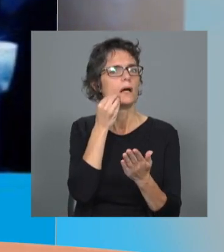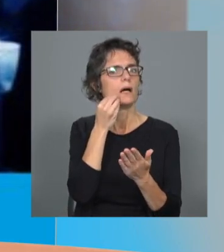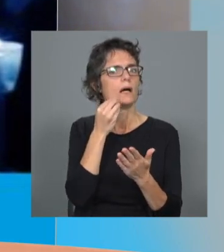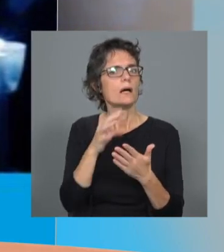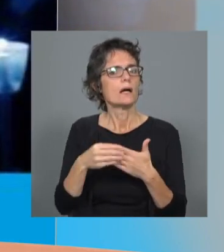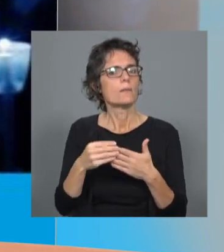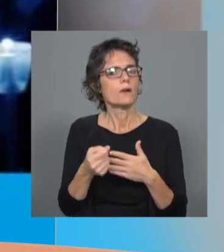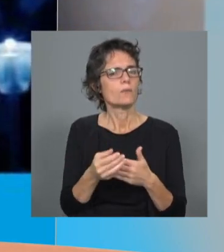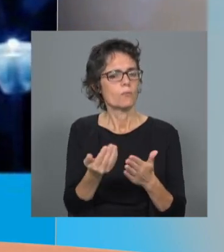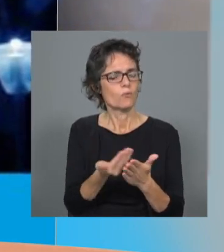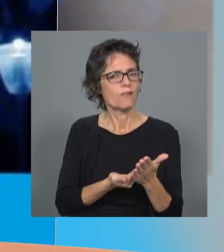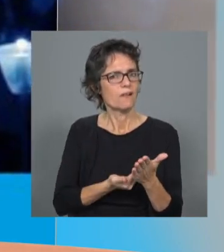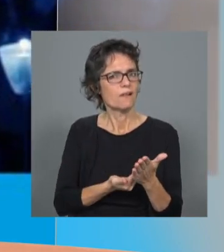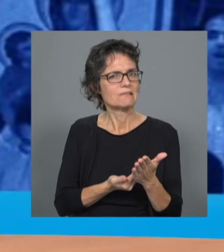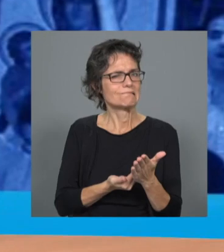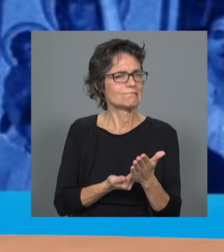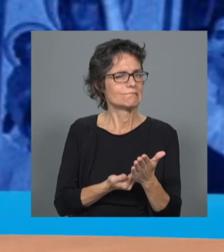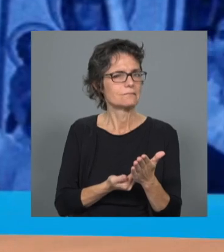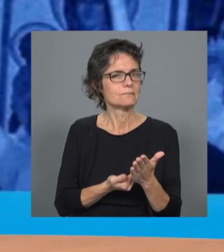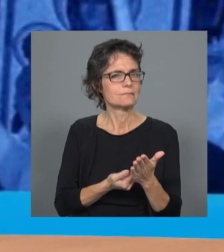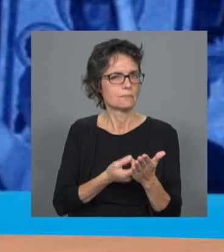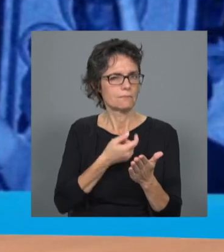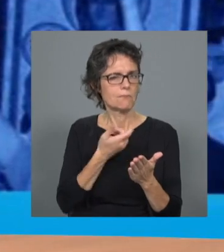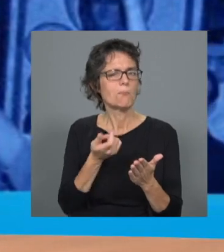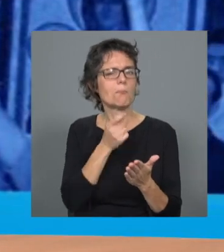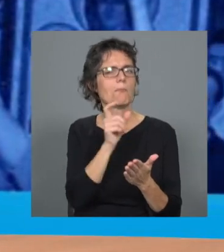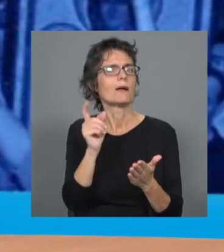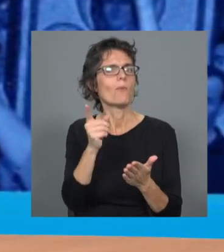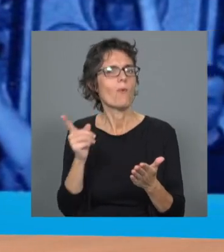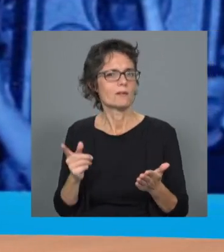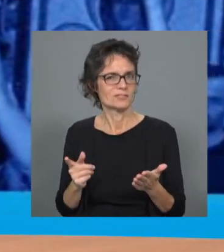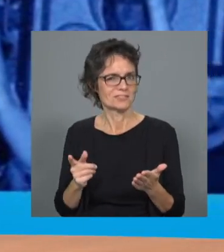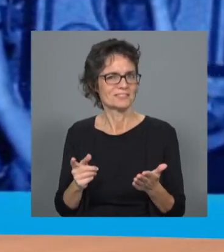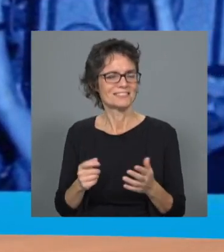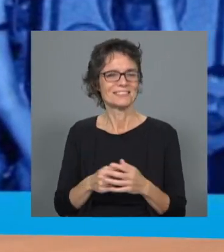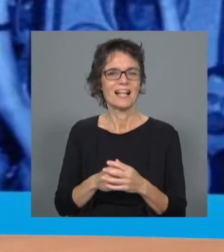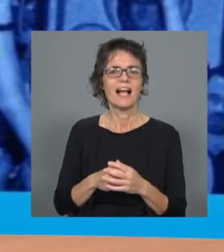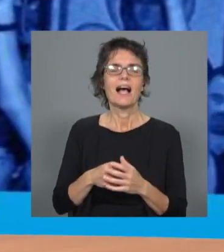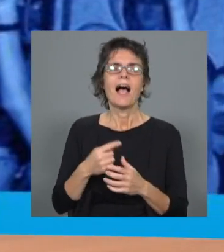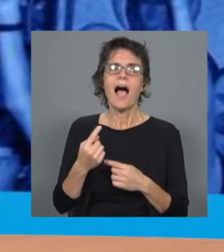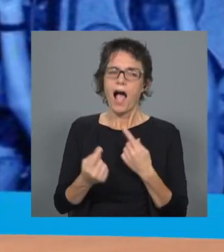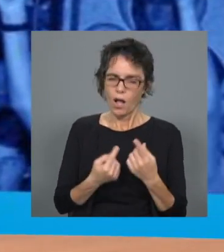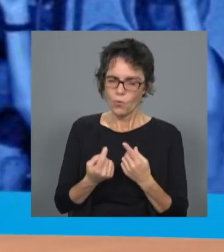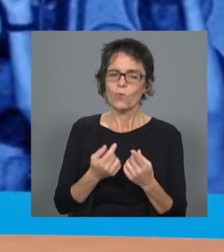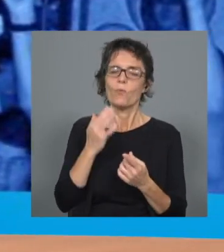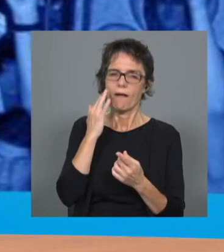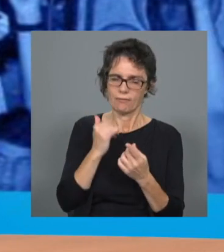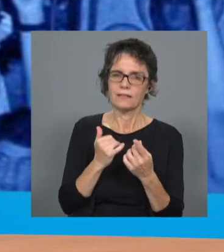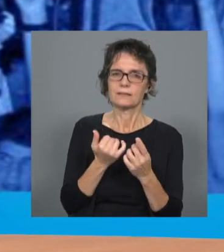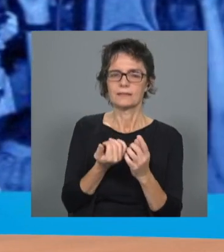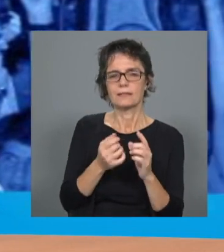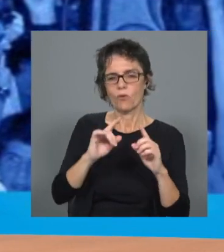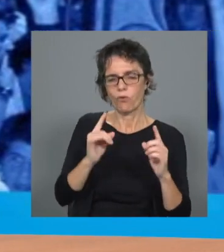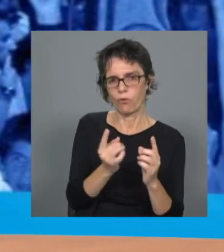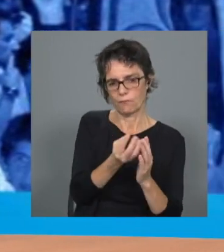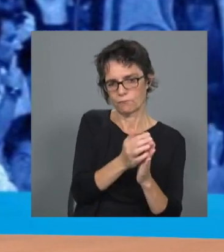o que aconteceu? Há alguns ensaios, alguns deles fazem esse ensaio. Um deles, por exemplo,